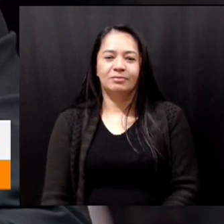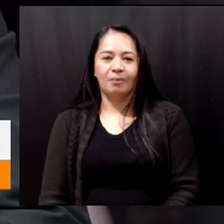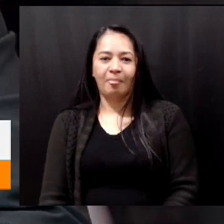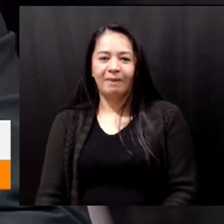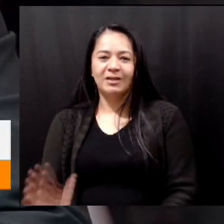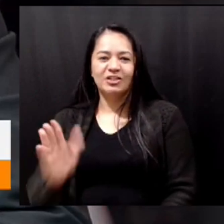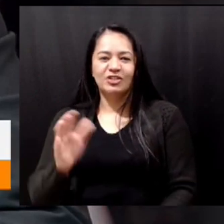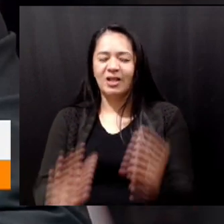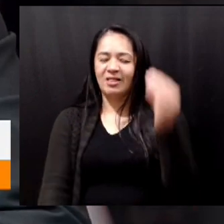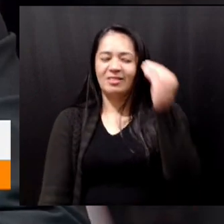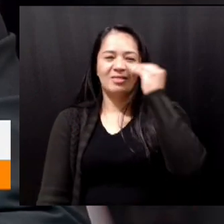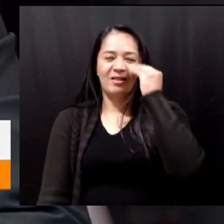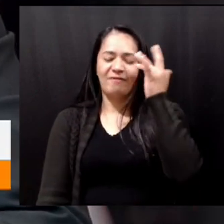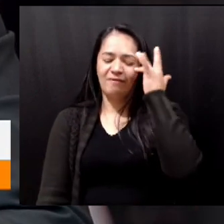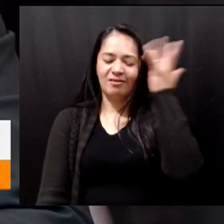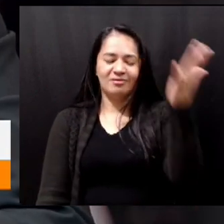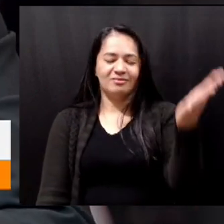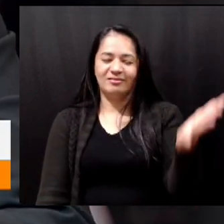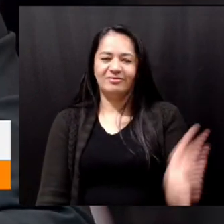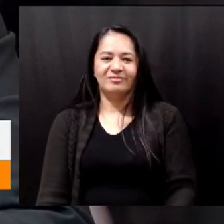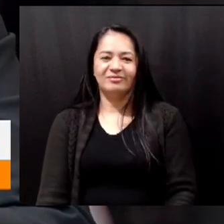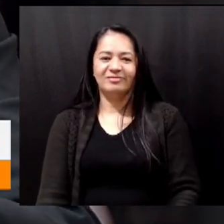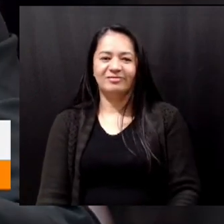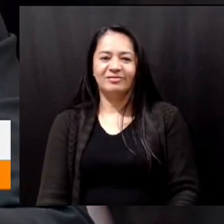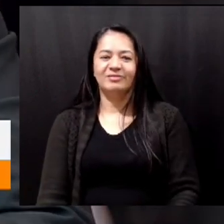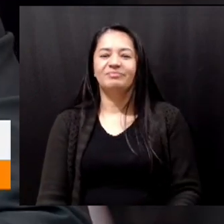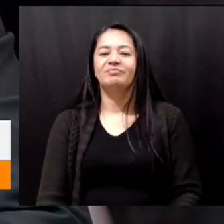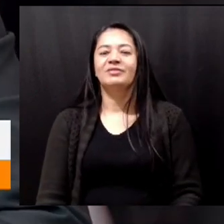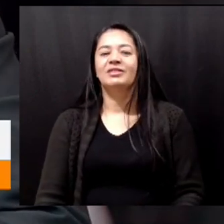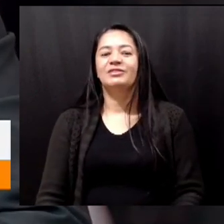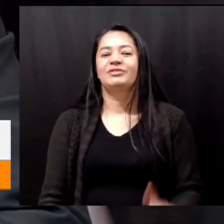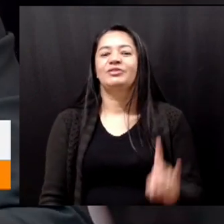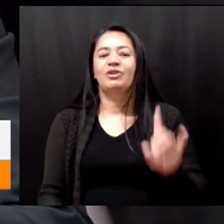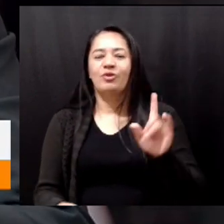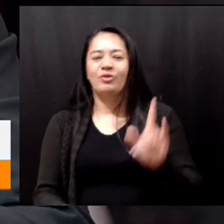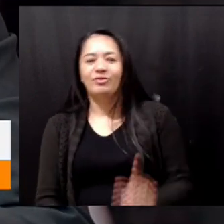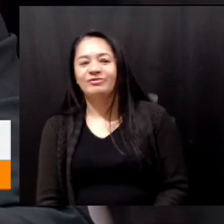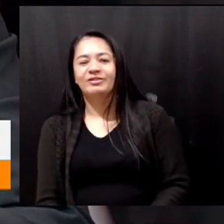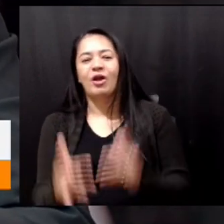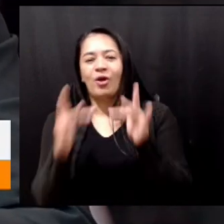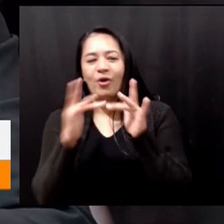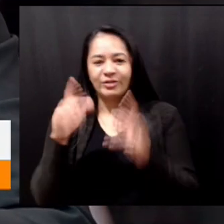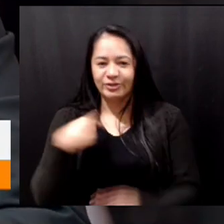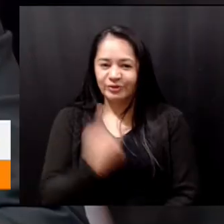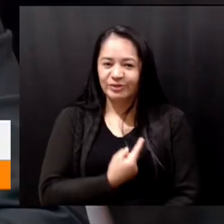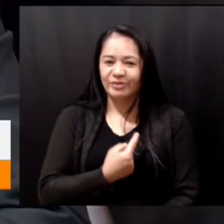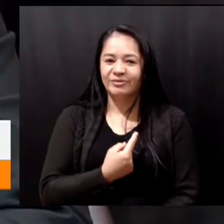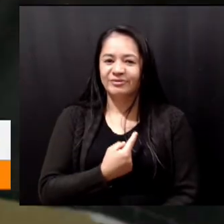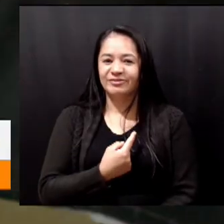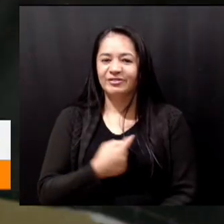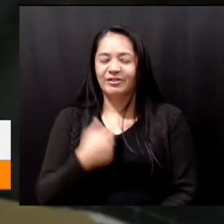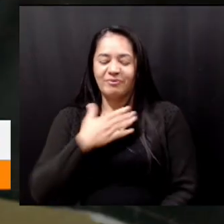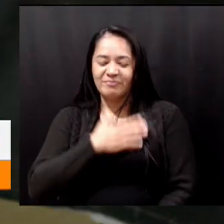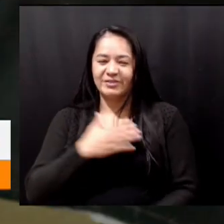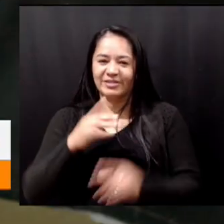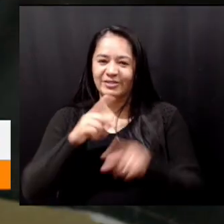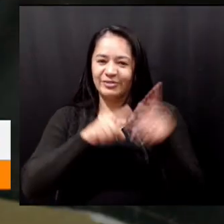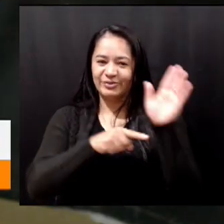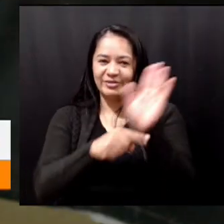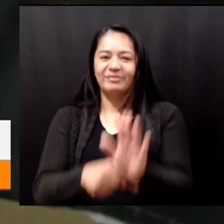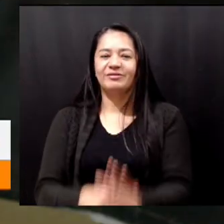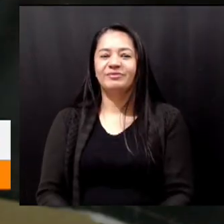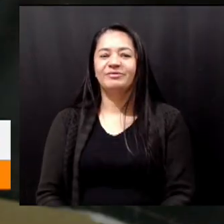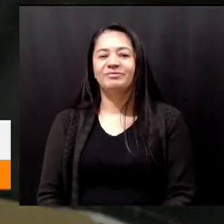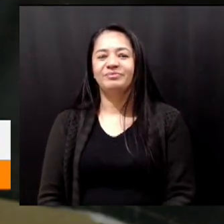fácil, no LinkedIn também. Então, entre em contato com a gente lá, a gente vai ter o maior prazer de ajudar.